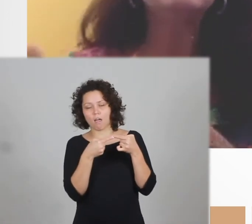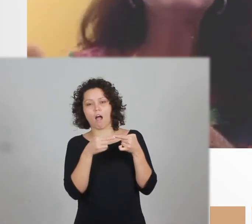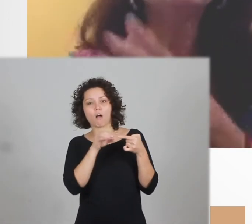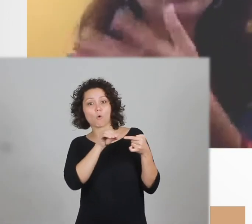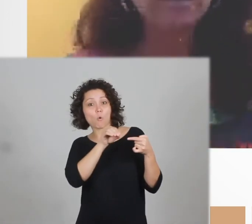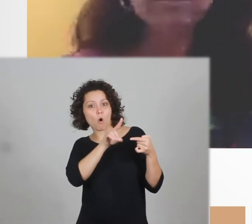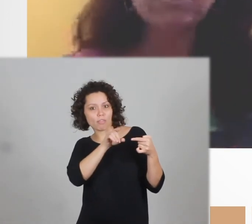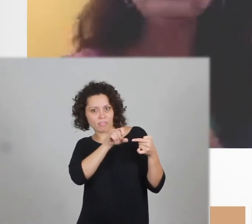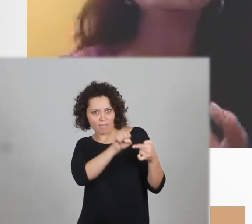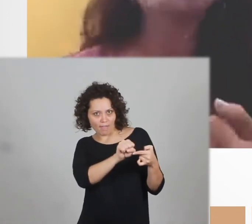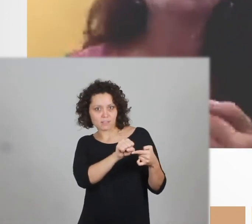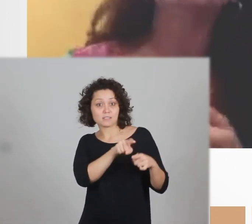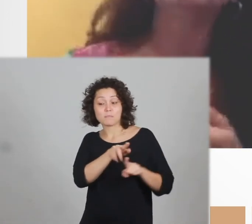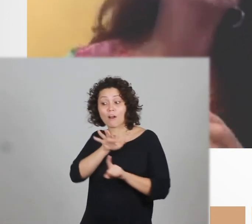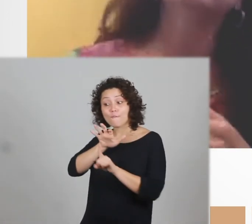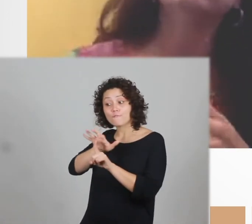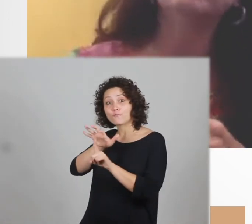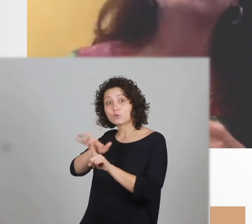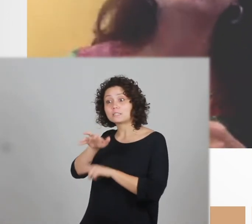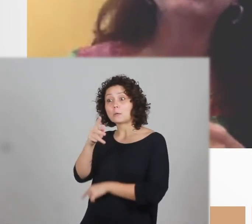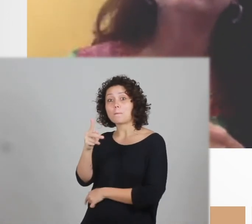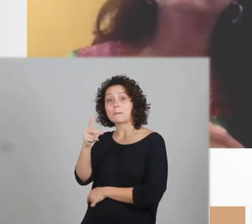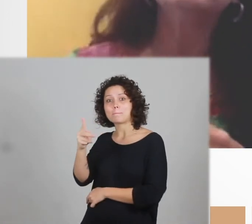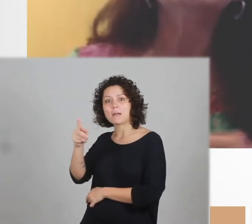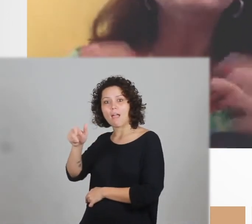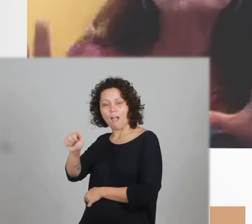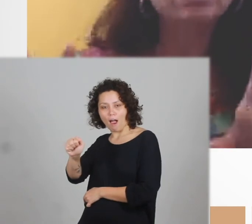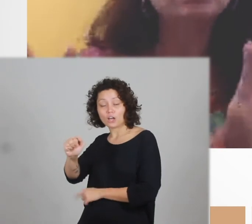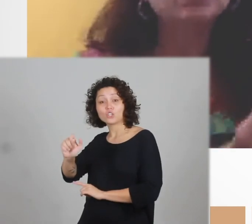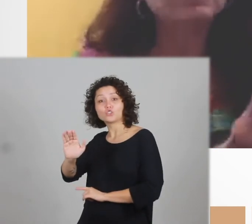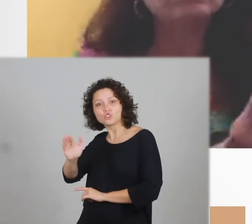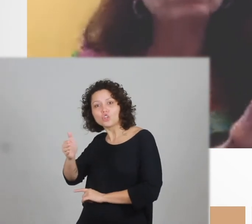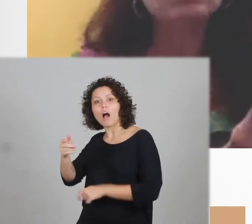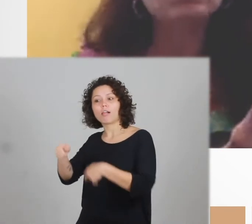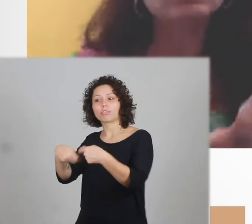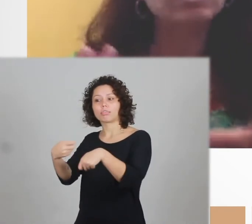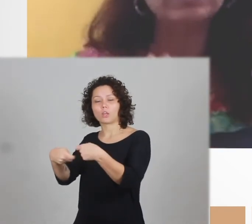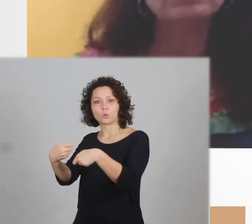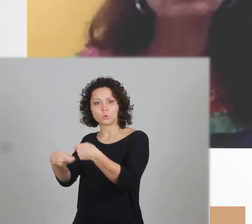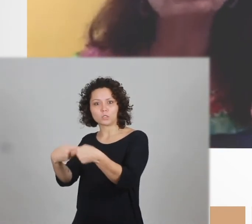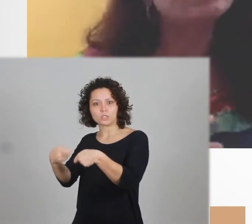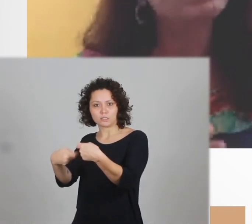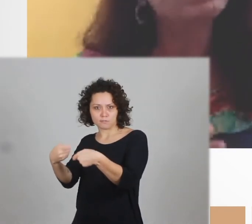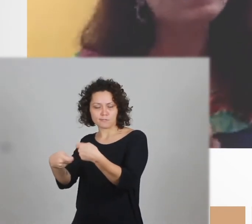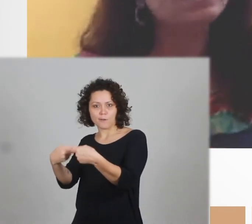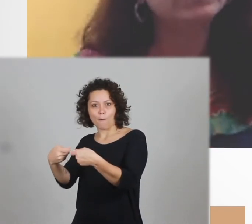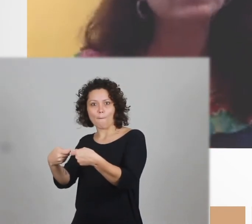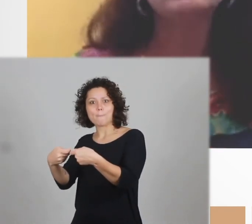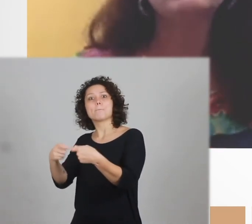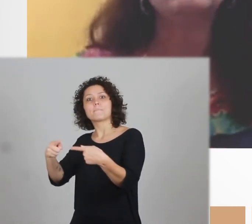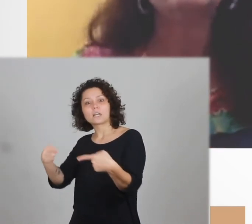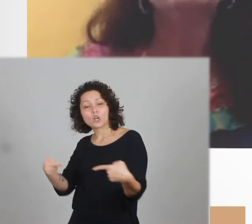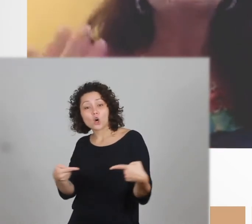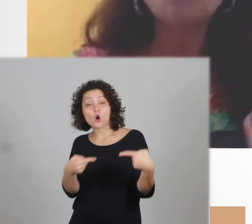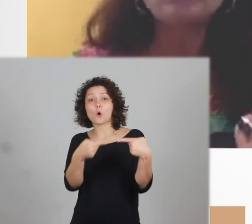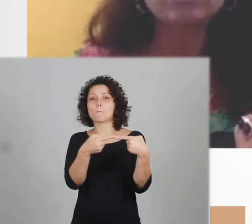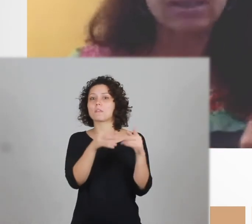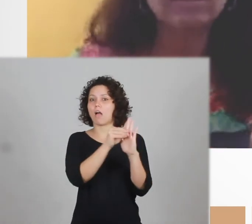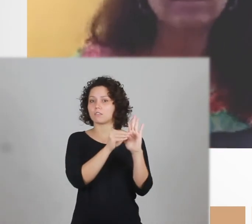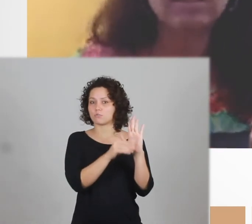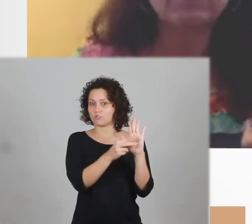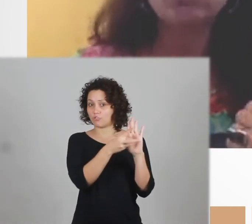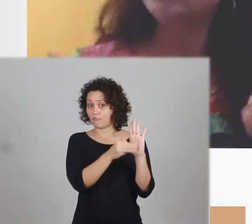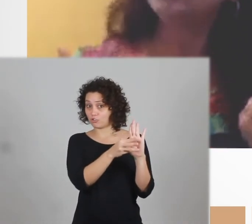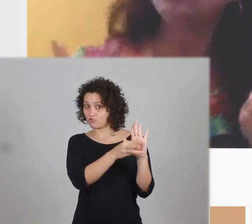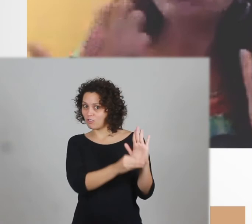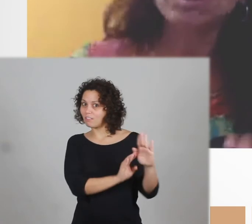ele dialogasse com essa agenda que tinha sido aprovada, e naquele momento também a gente tinha uma demanda muito específica, que era como a